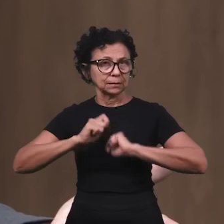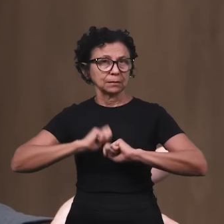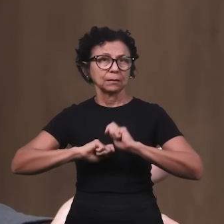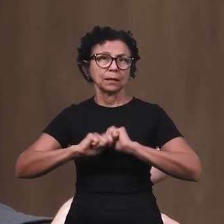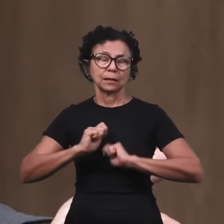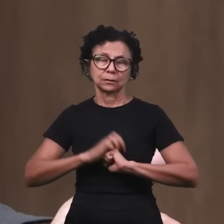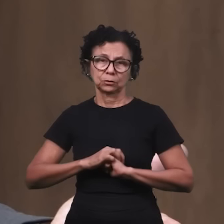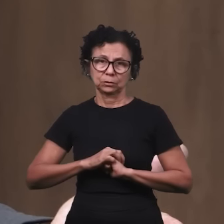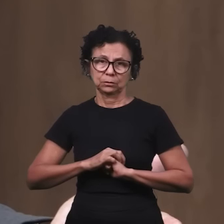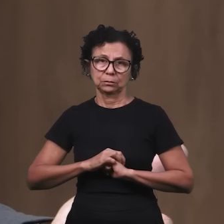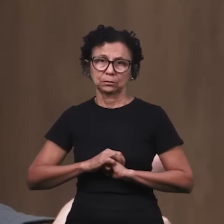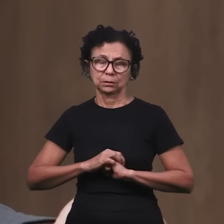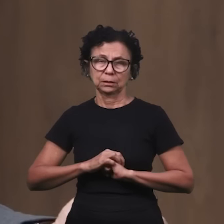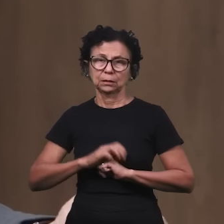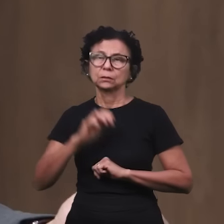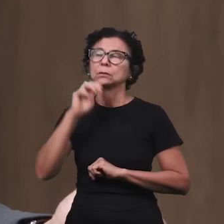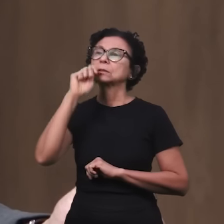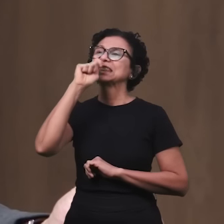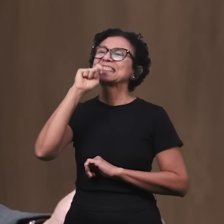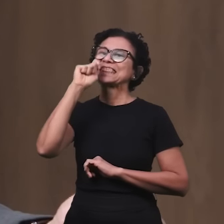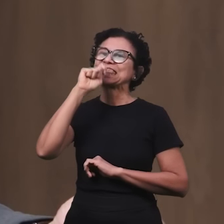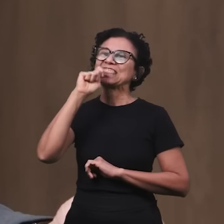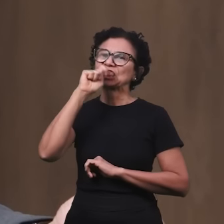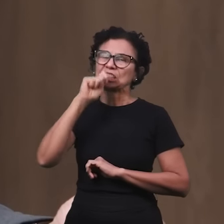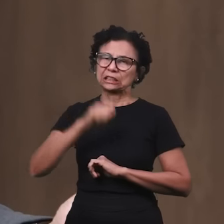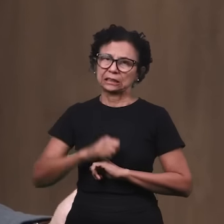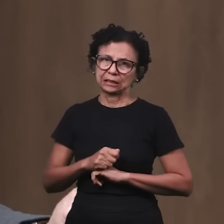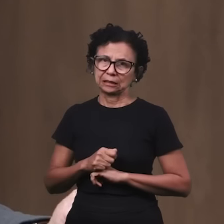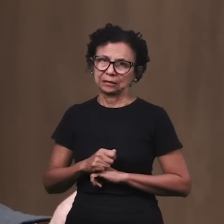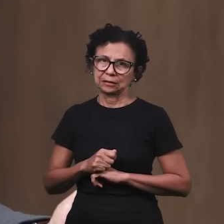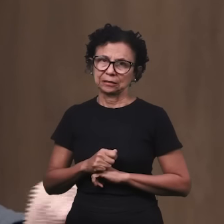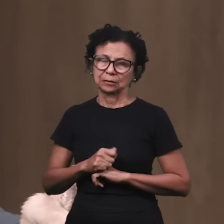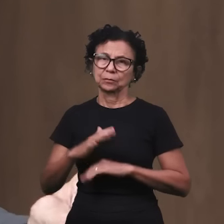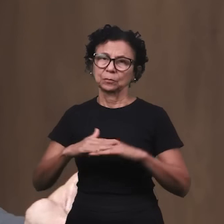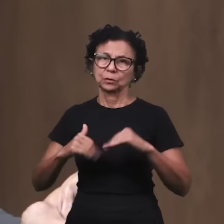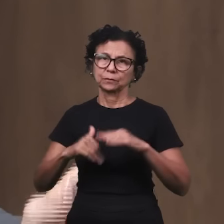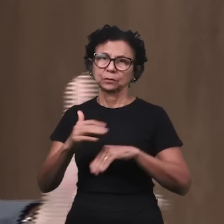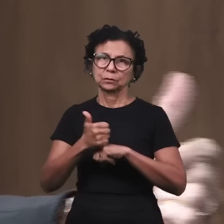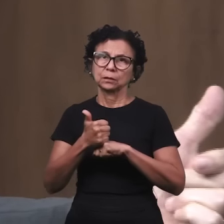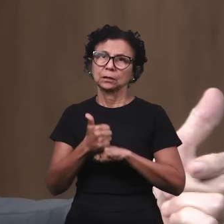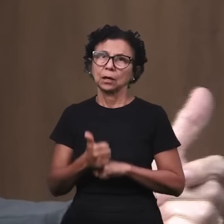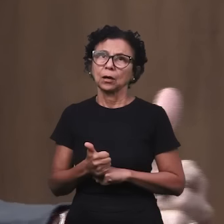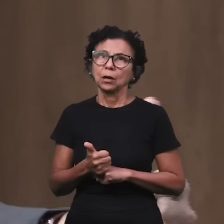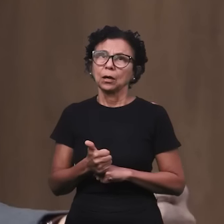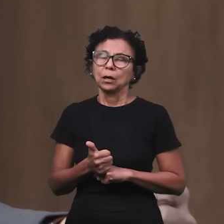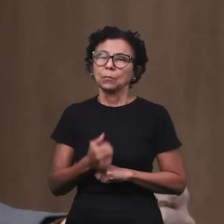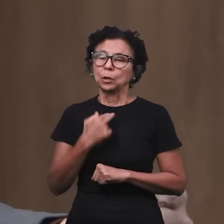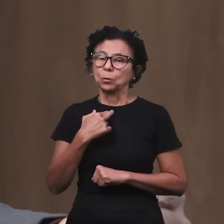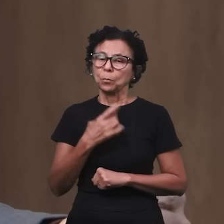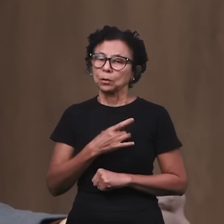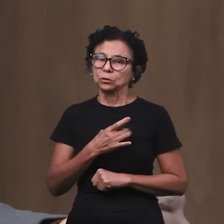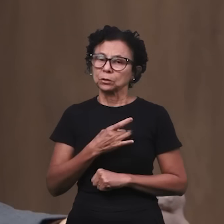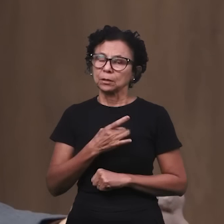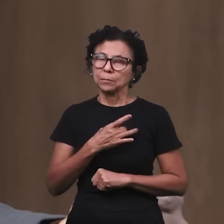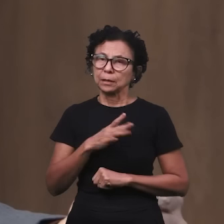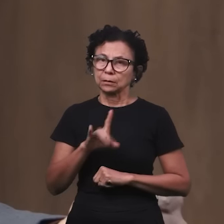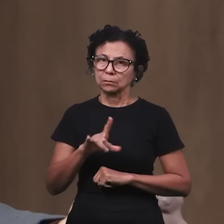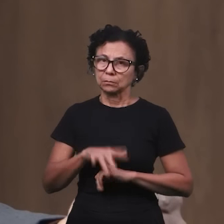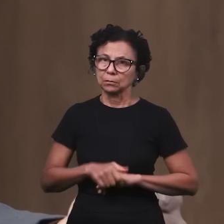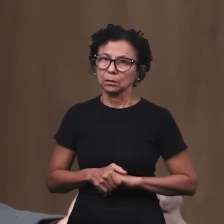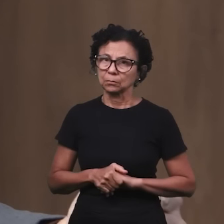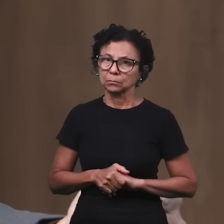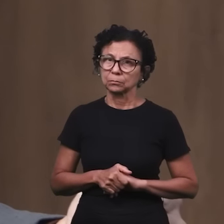dentista, mas a gente não pode temer. A gente tem que seguir sempre à frente. Como eu falei no passado, você subiu a